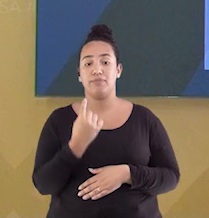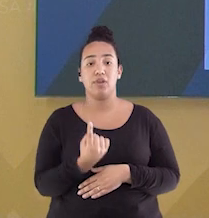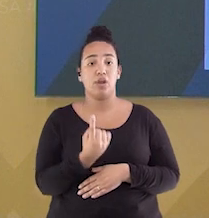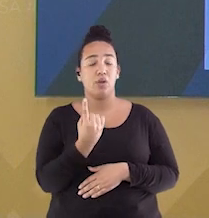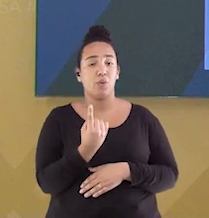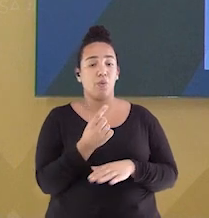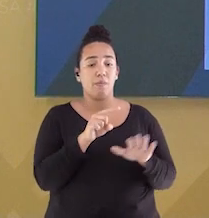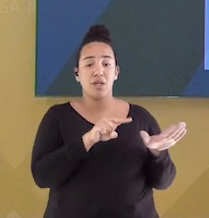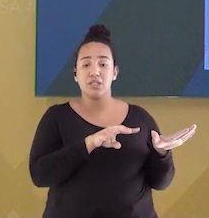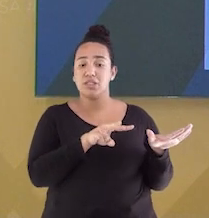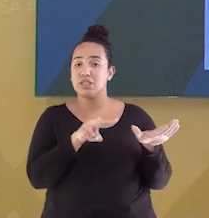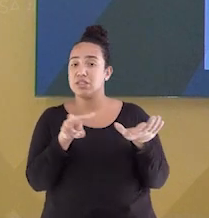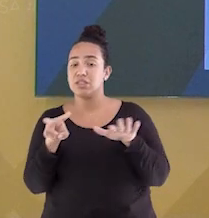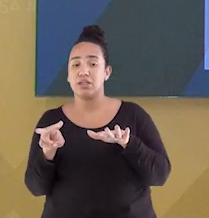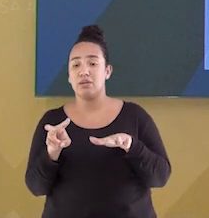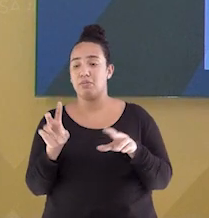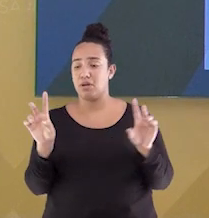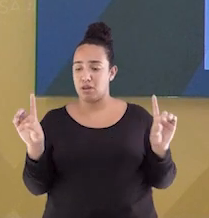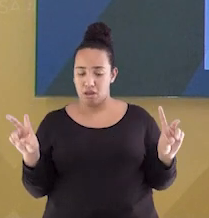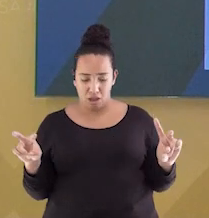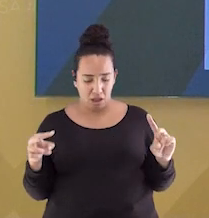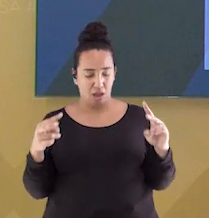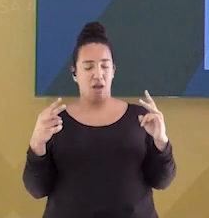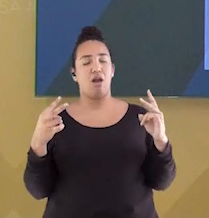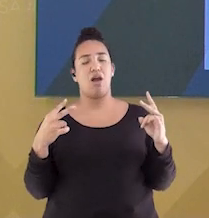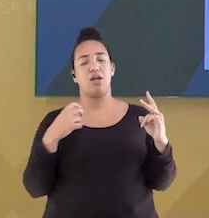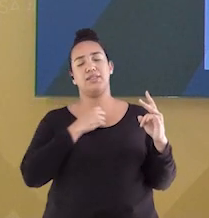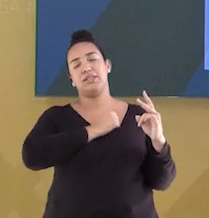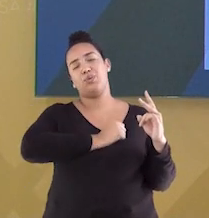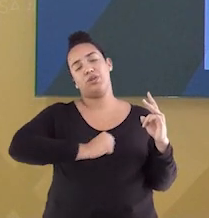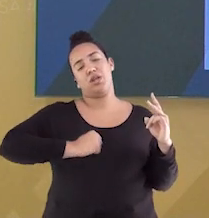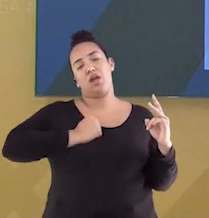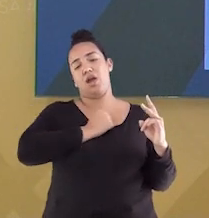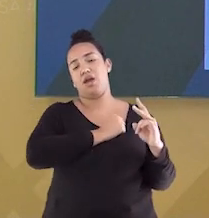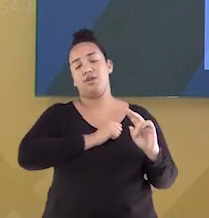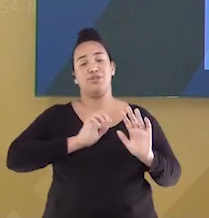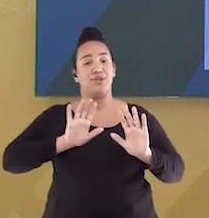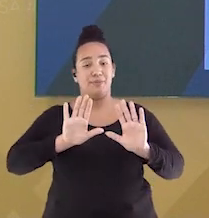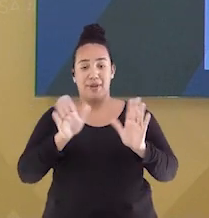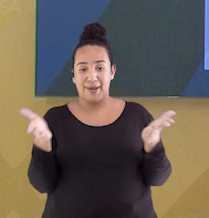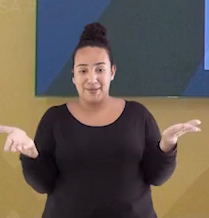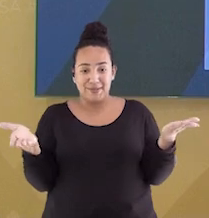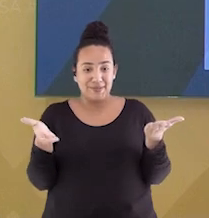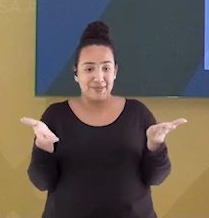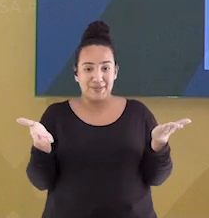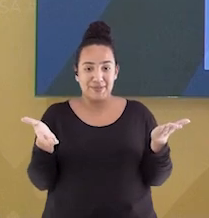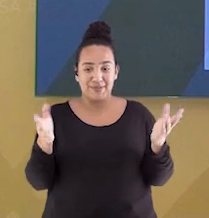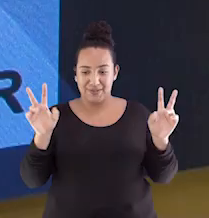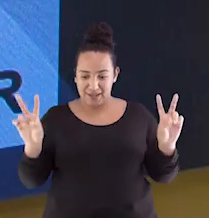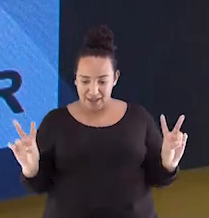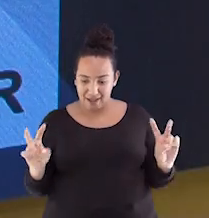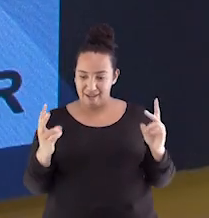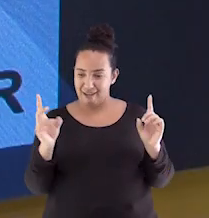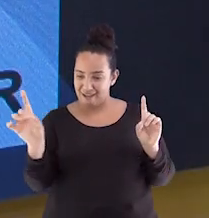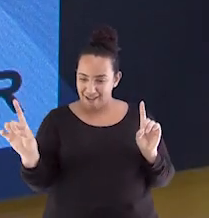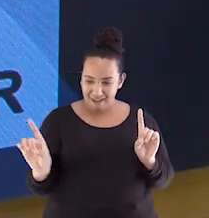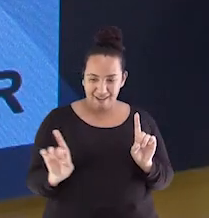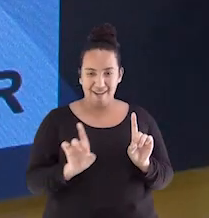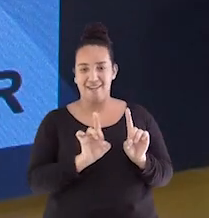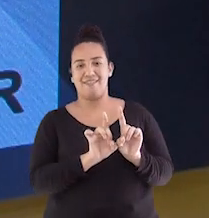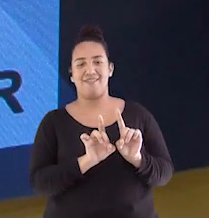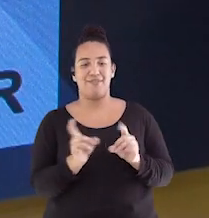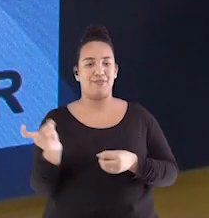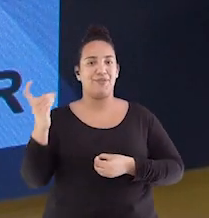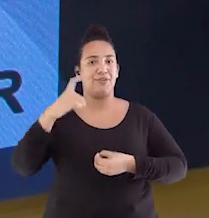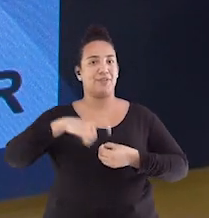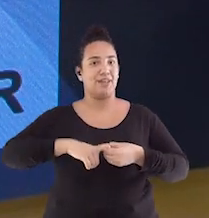de saudades do seu olhar, mas hoje é o dia que ela prometeu voltar. Ó, já